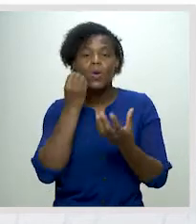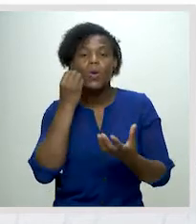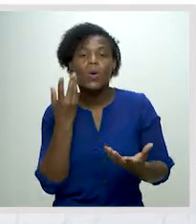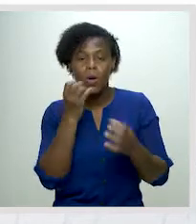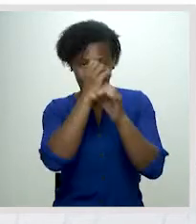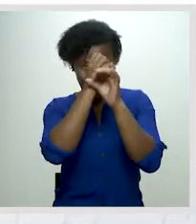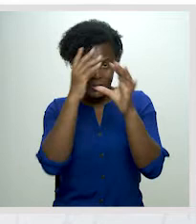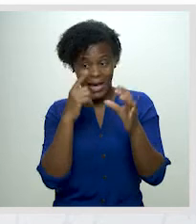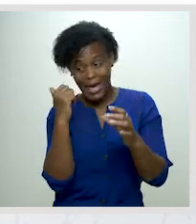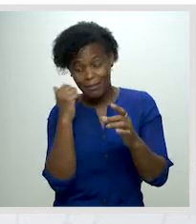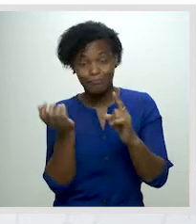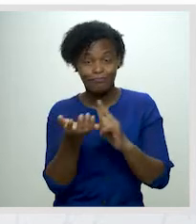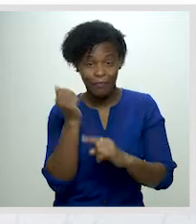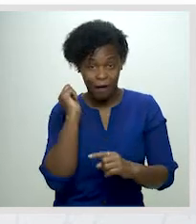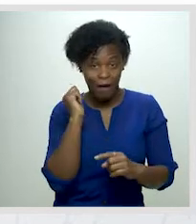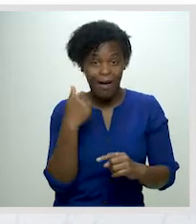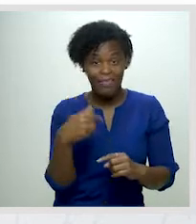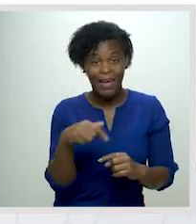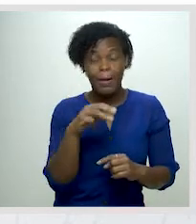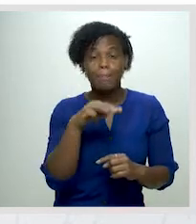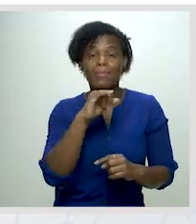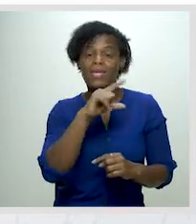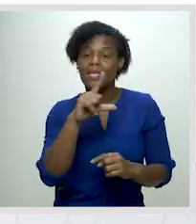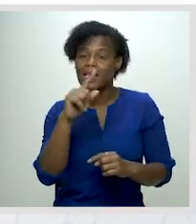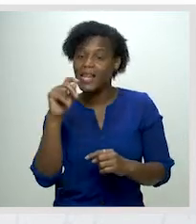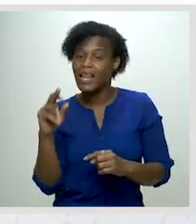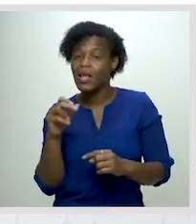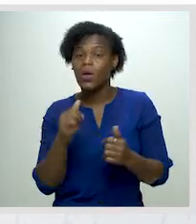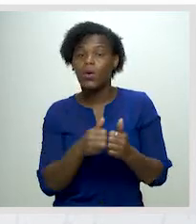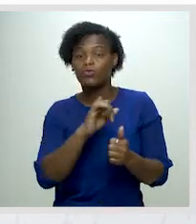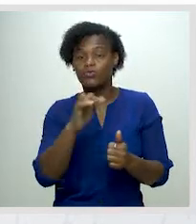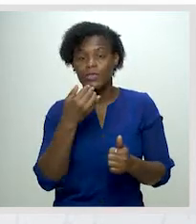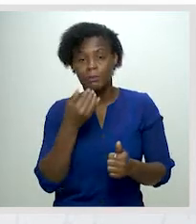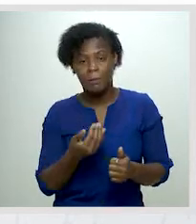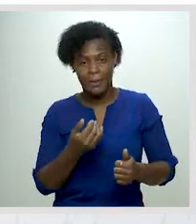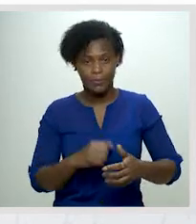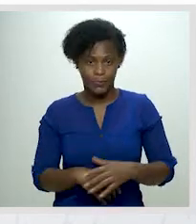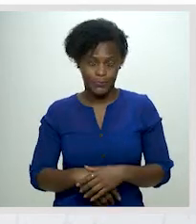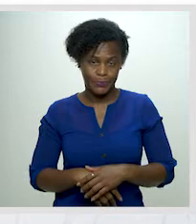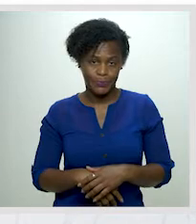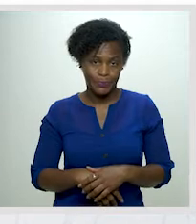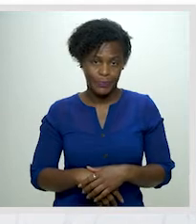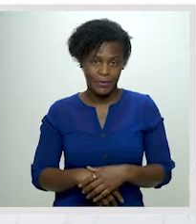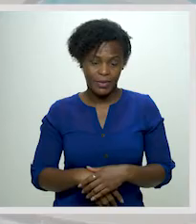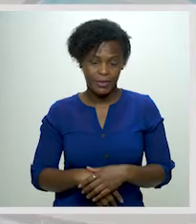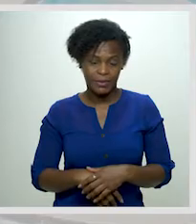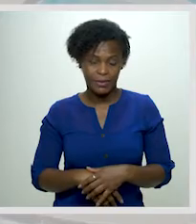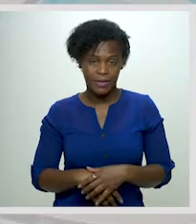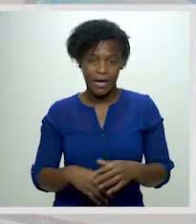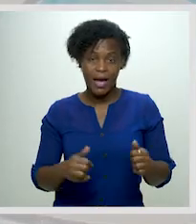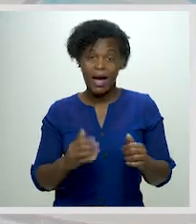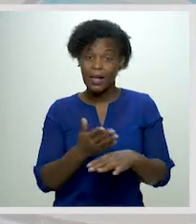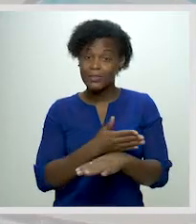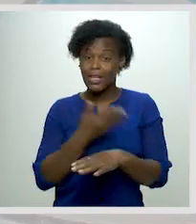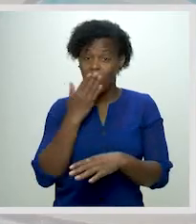justificar a conclusão chegada por Miller com seu experimento. Antes